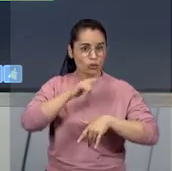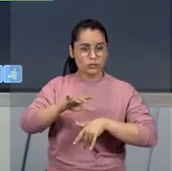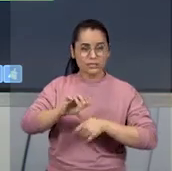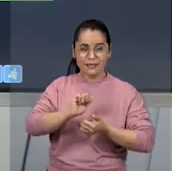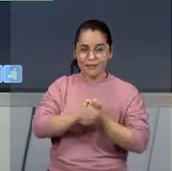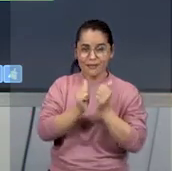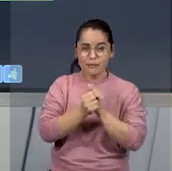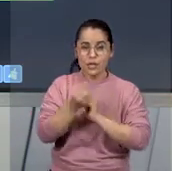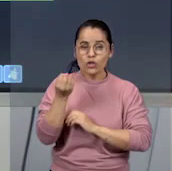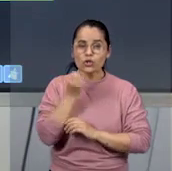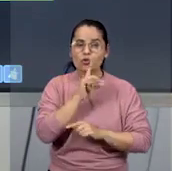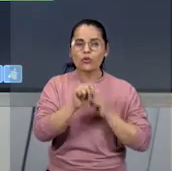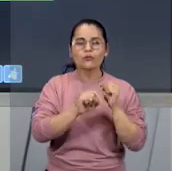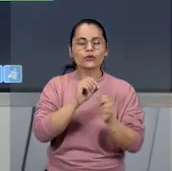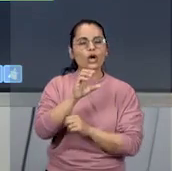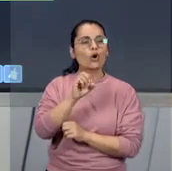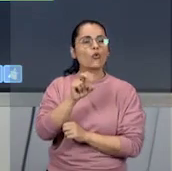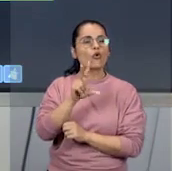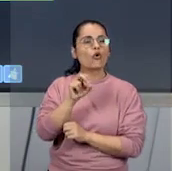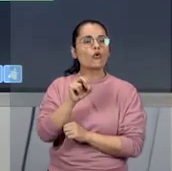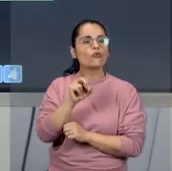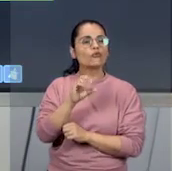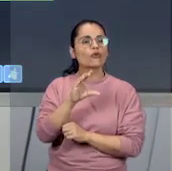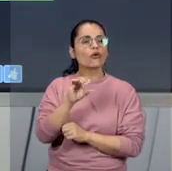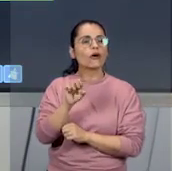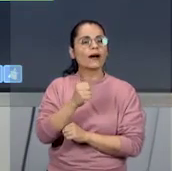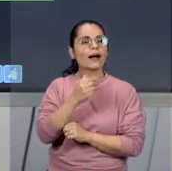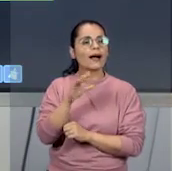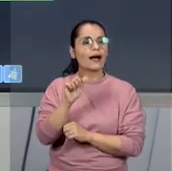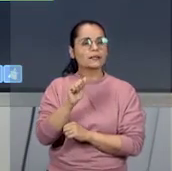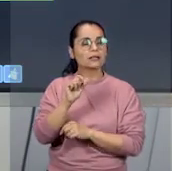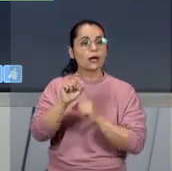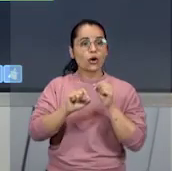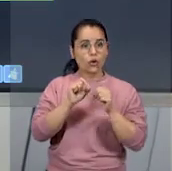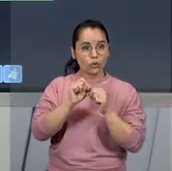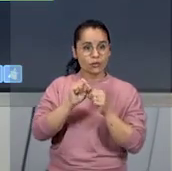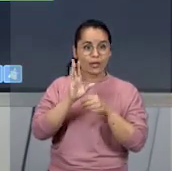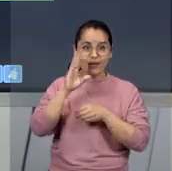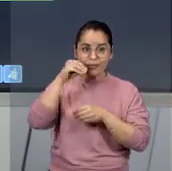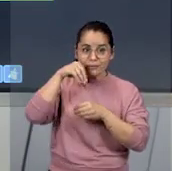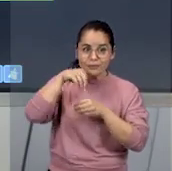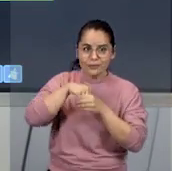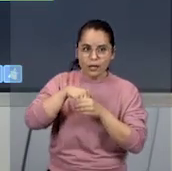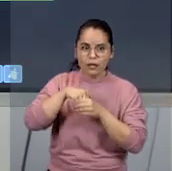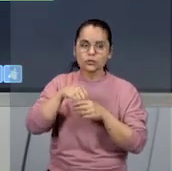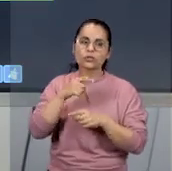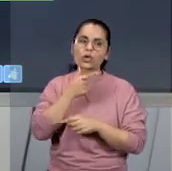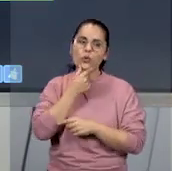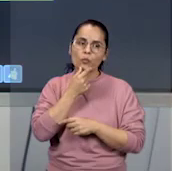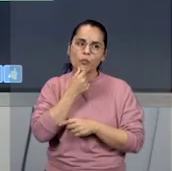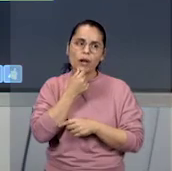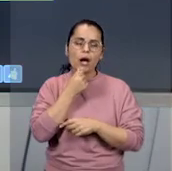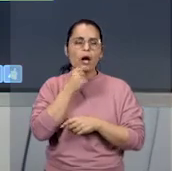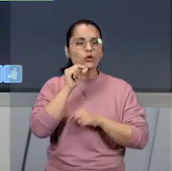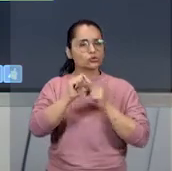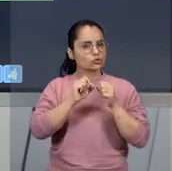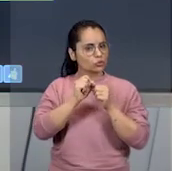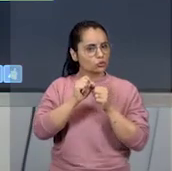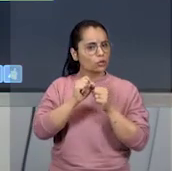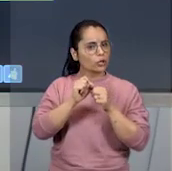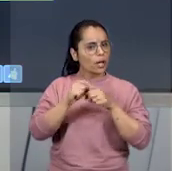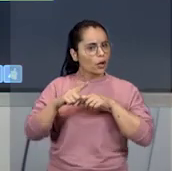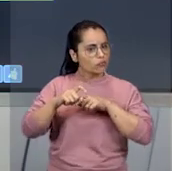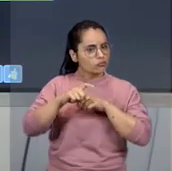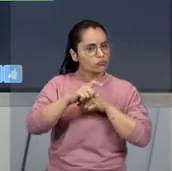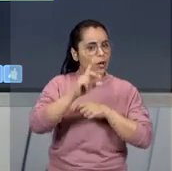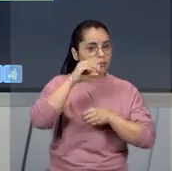uma novidade aí, que é o ovo com casca e a fecundação interna, né? O macho coloca aí o esperma dentro